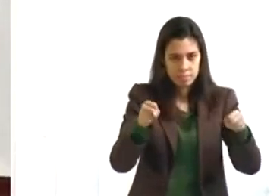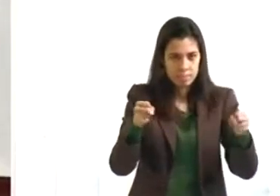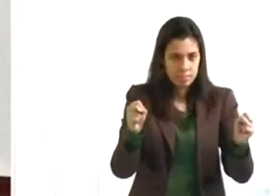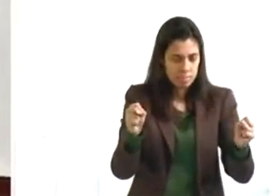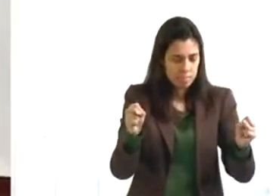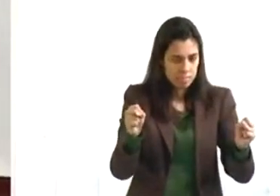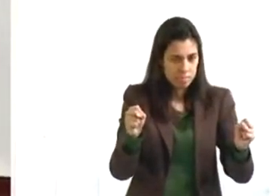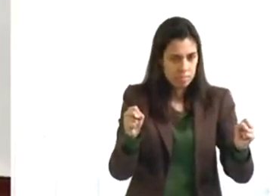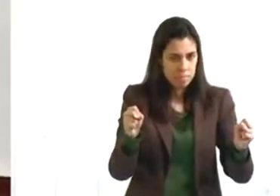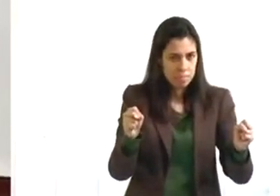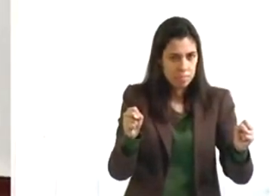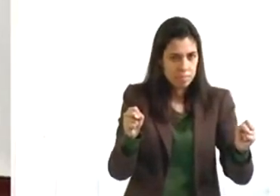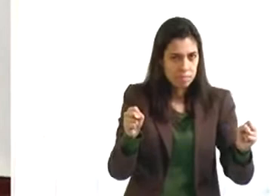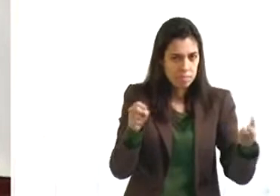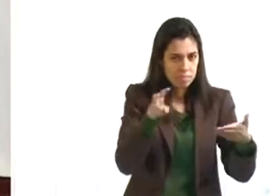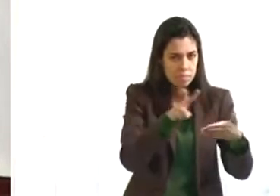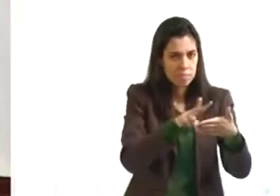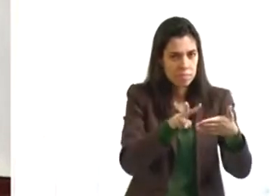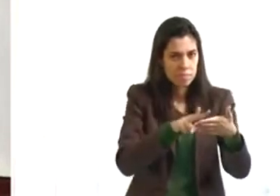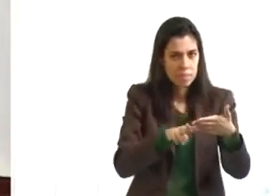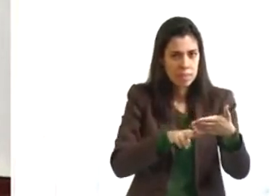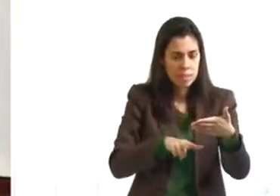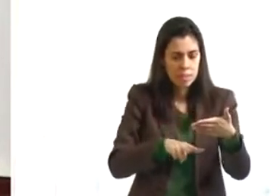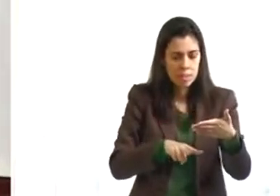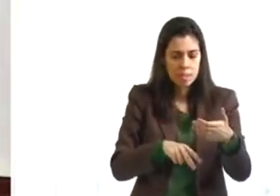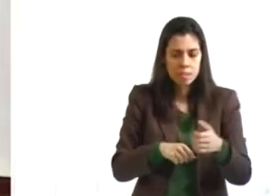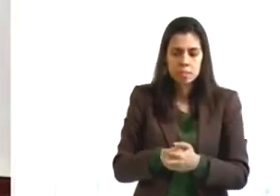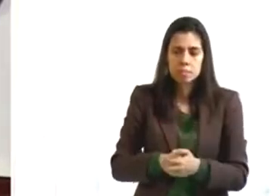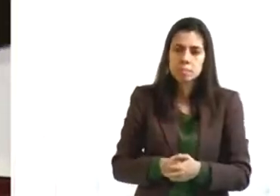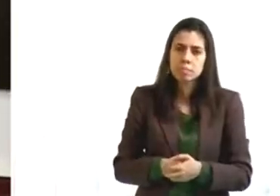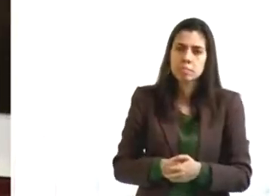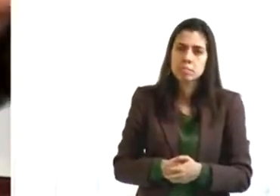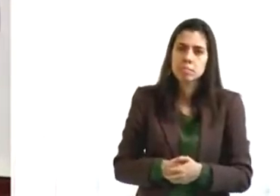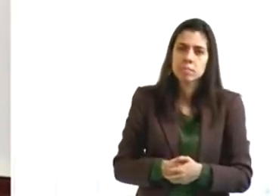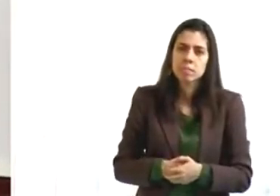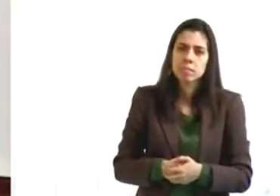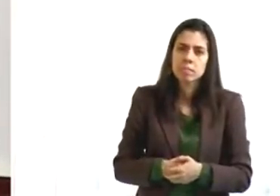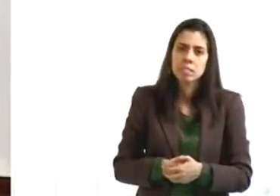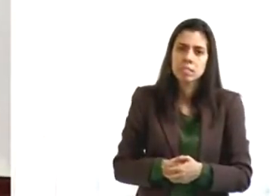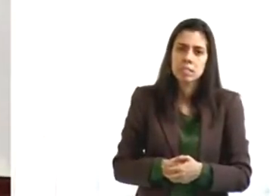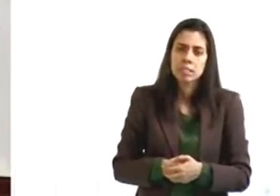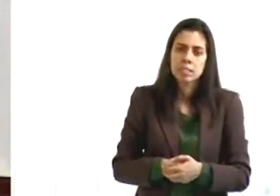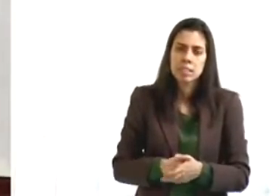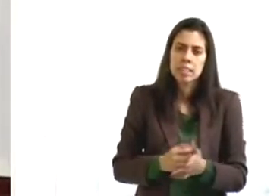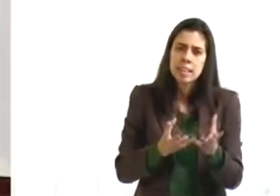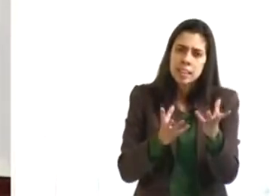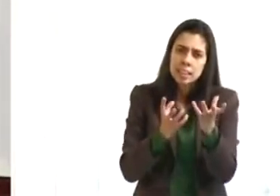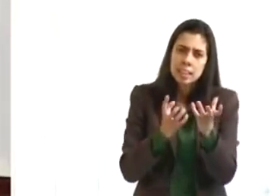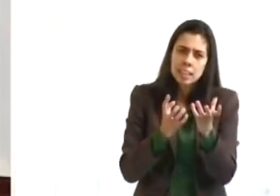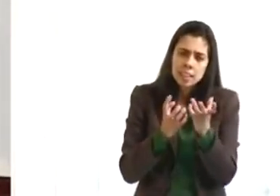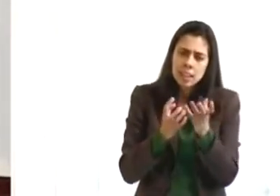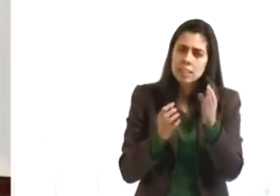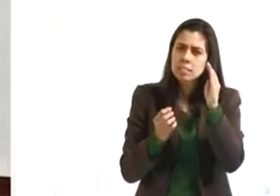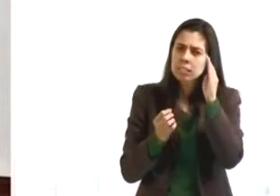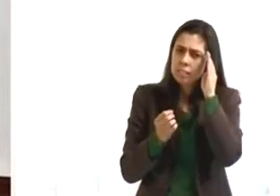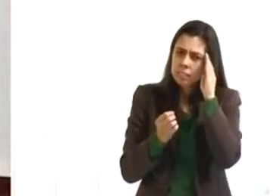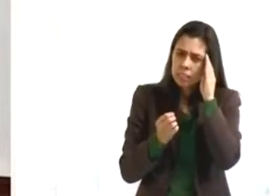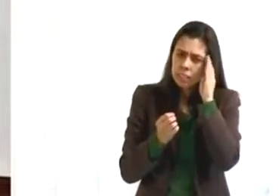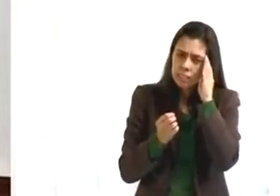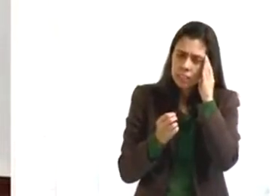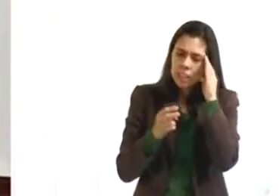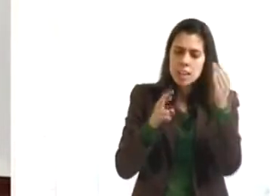que ele talvez escolhe essa estrada, uma estrada mais deserta, porque ele não quer ser incomodado, ele quer fazer uma